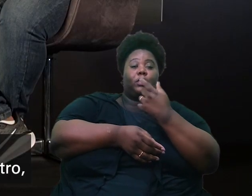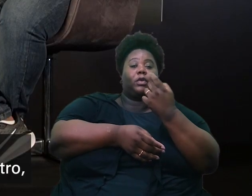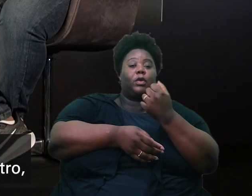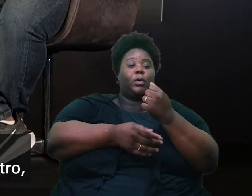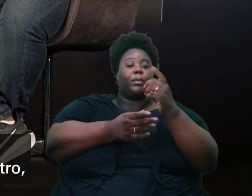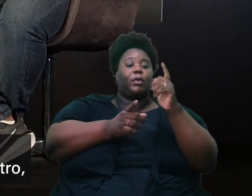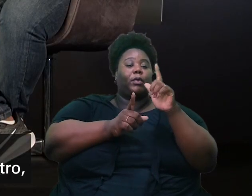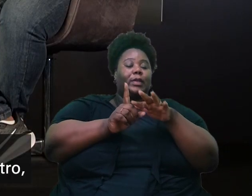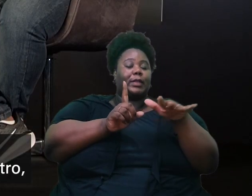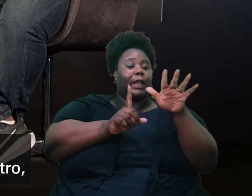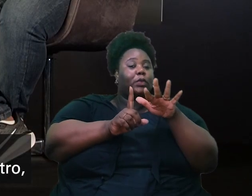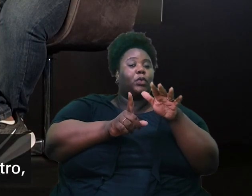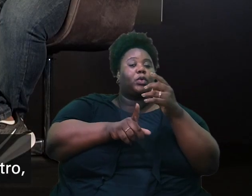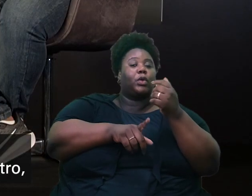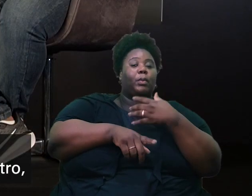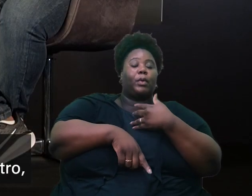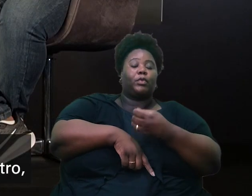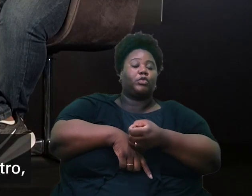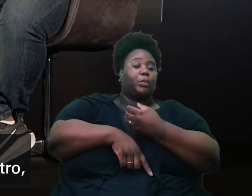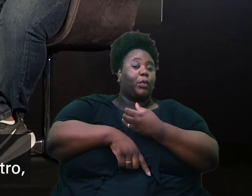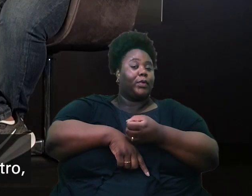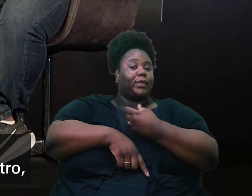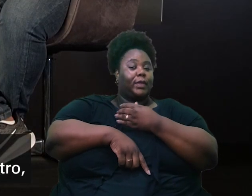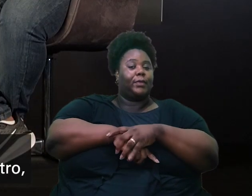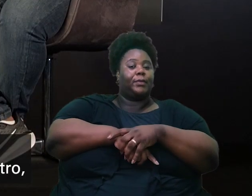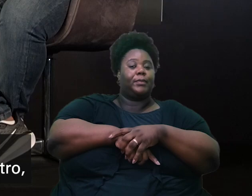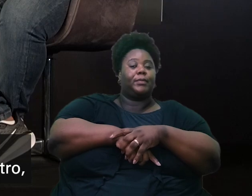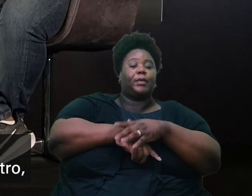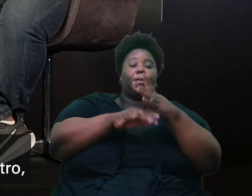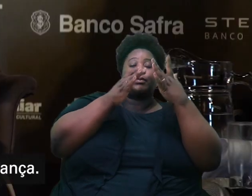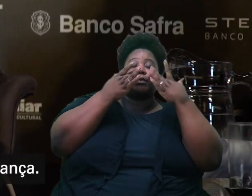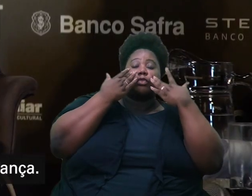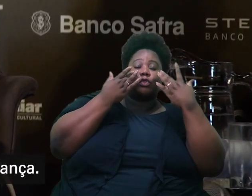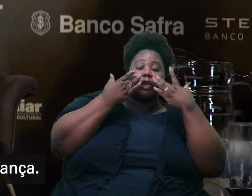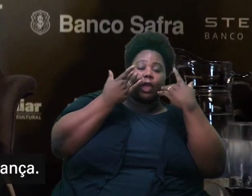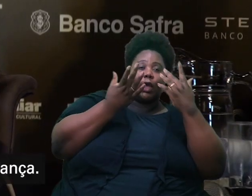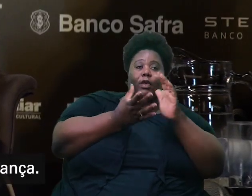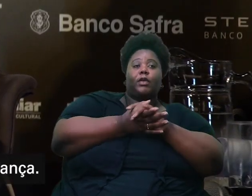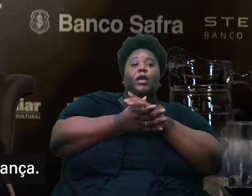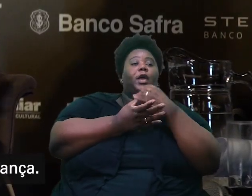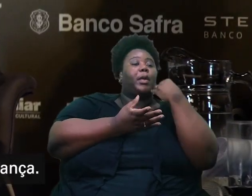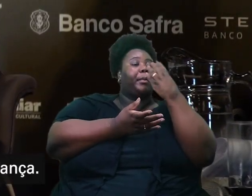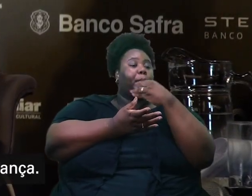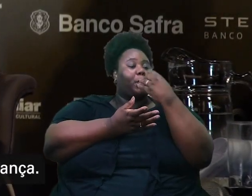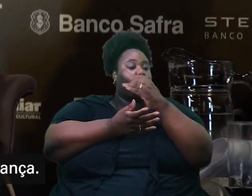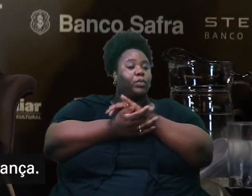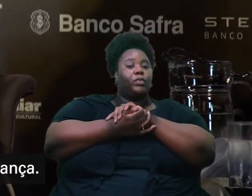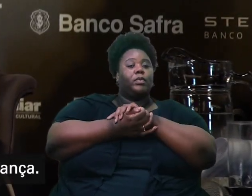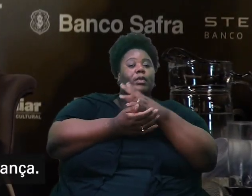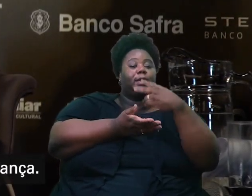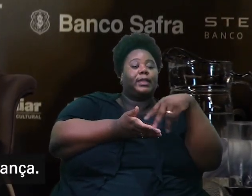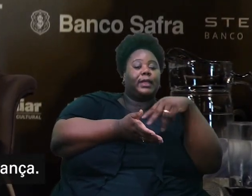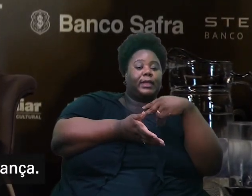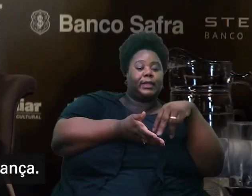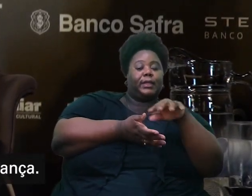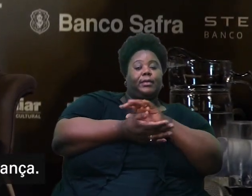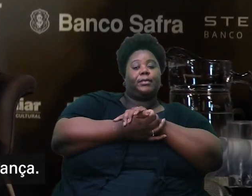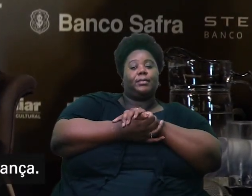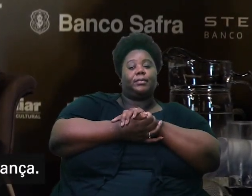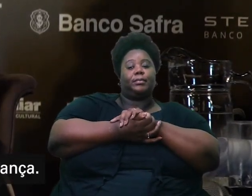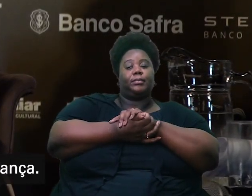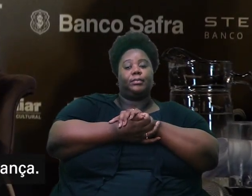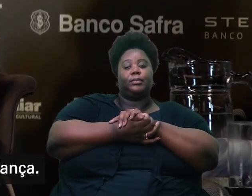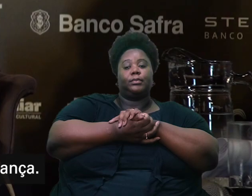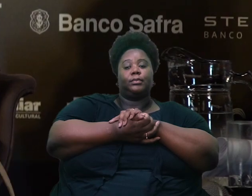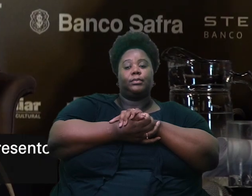de literatura, um pouco de poesia, um pouco de teatro, um pouco de música, um pouco de dança,